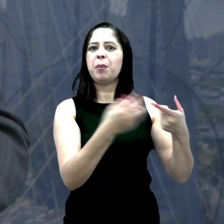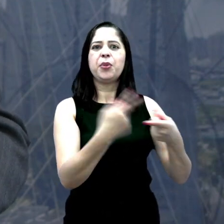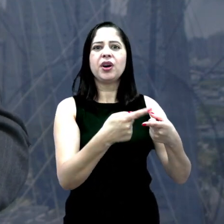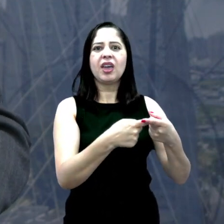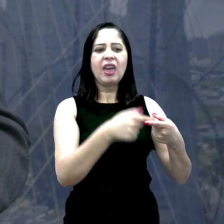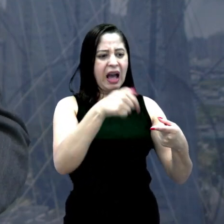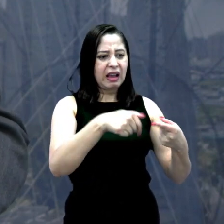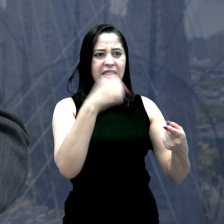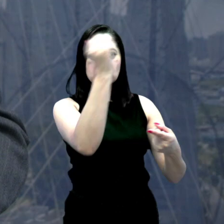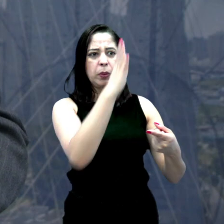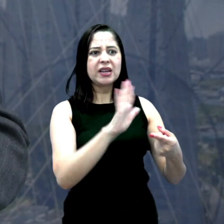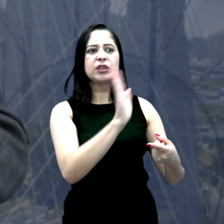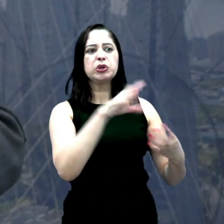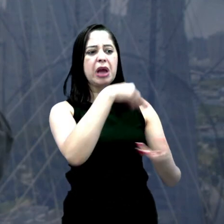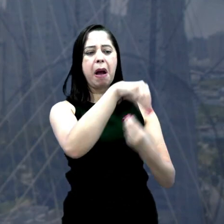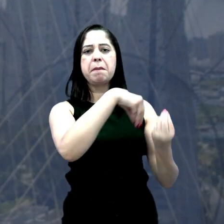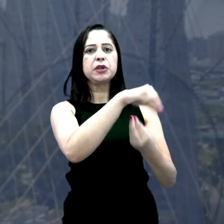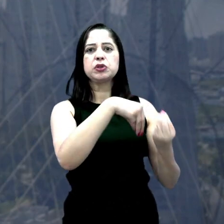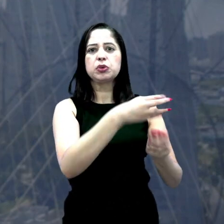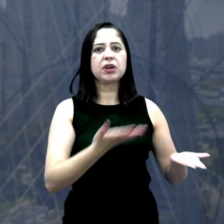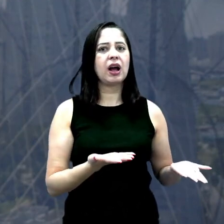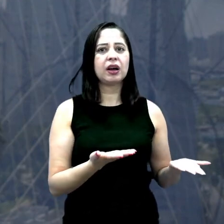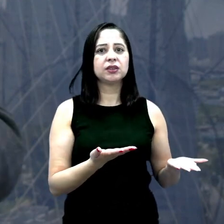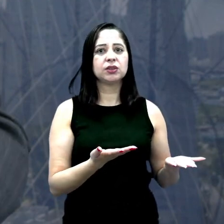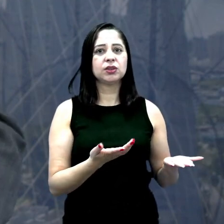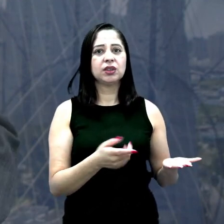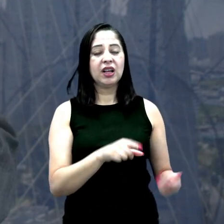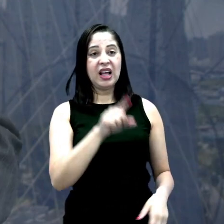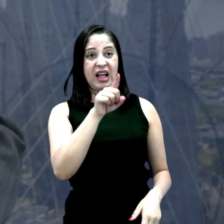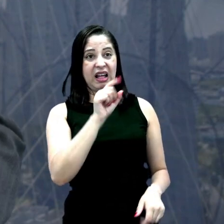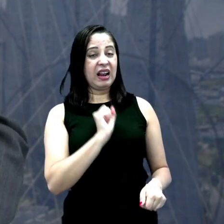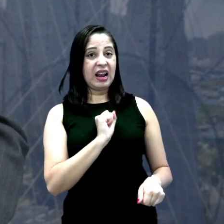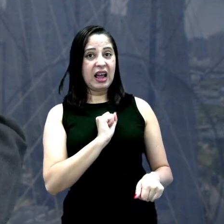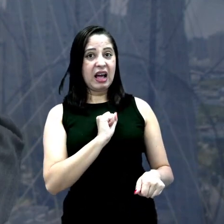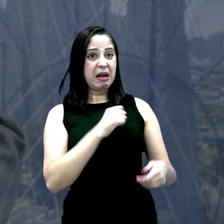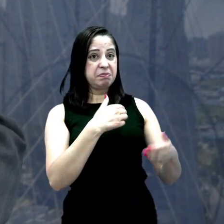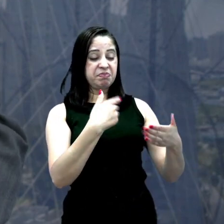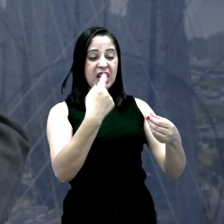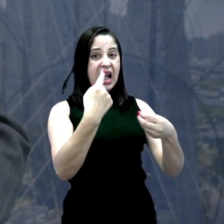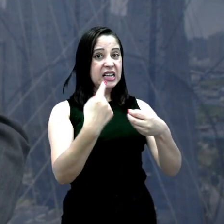em cima de estrangeiros. Você pega todo o centro histórico de qualquer